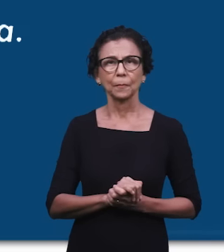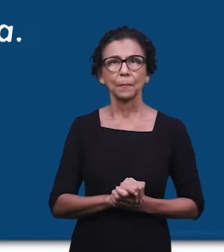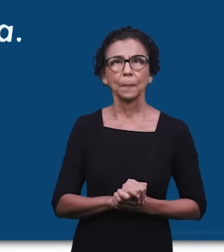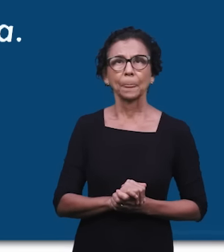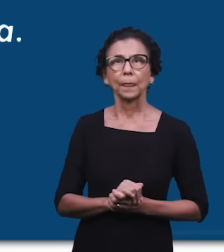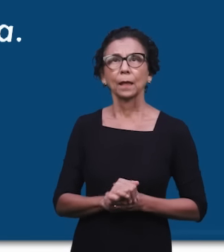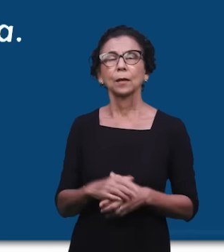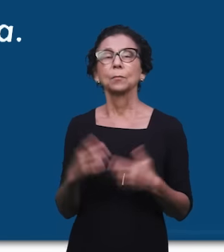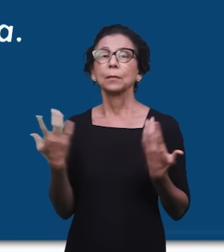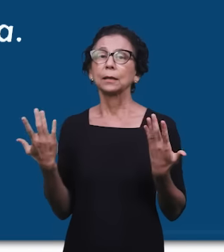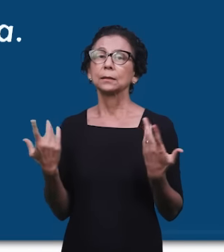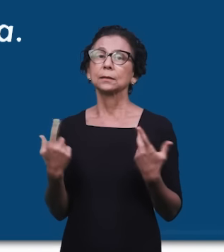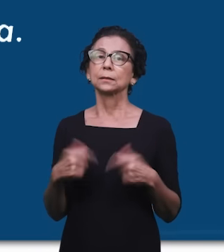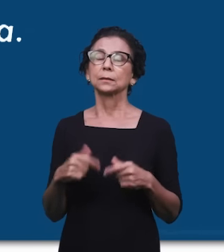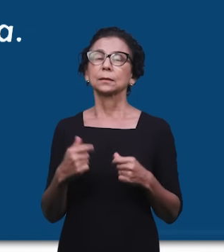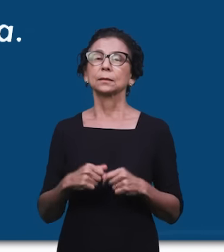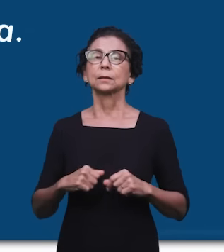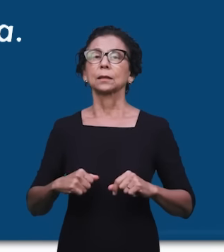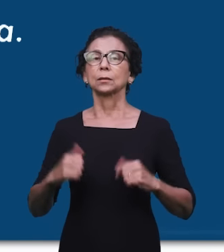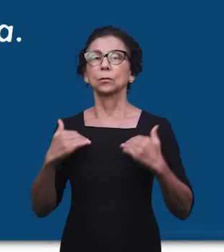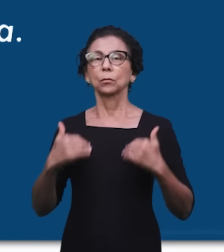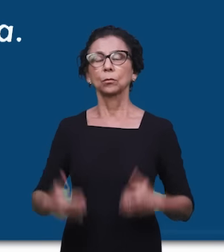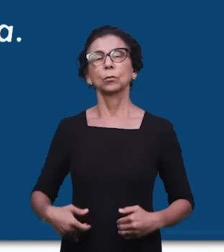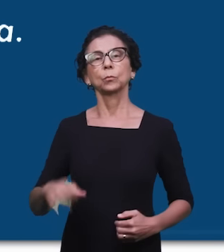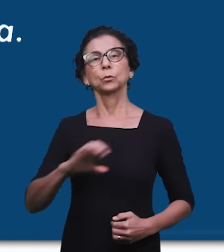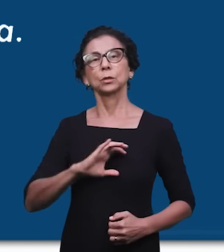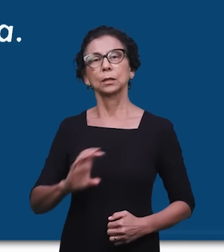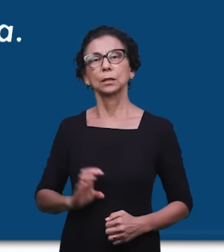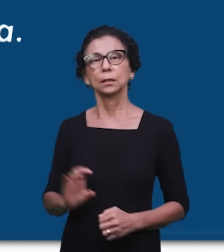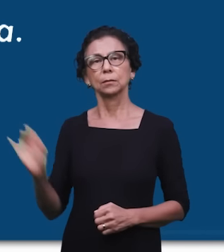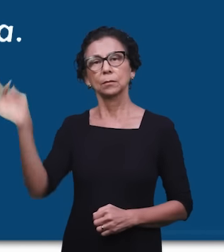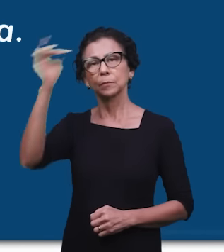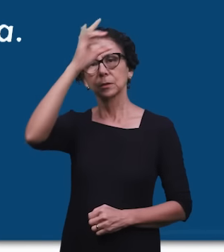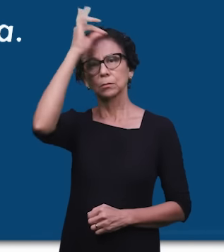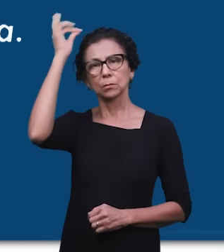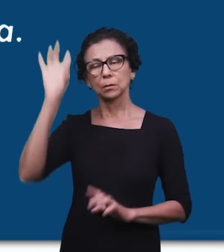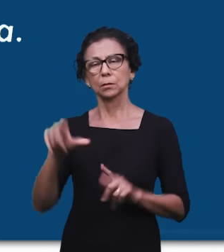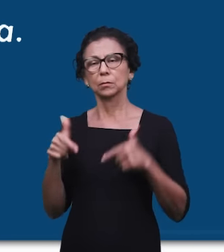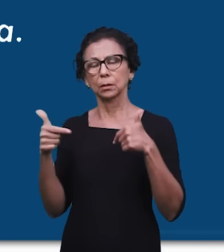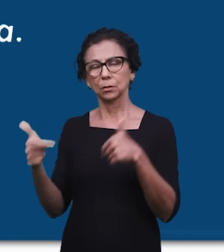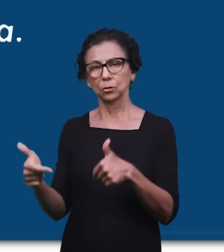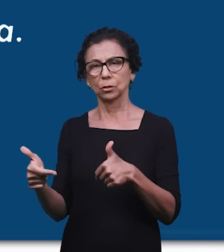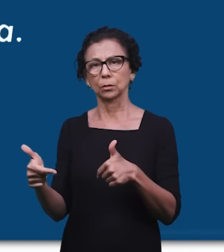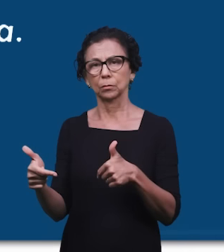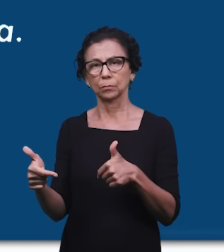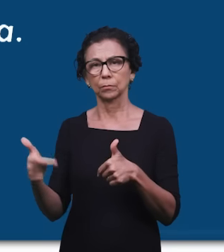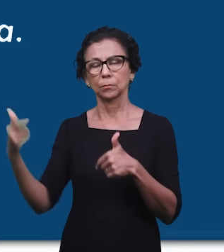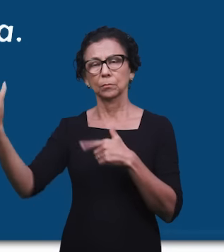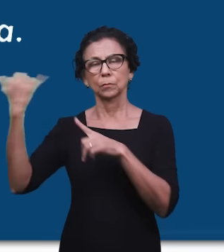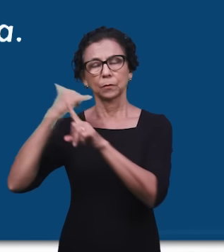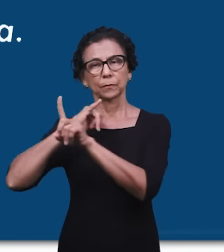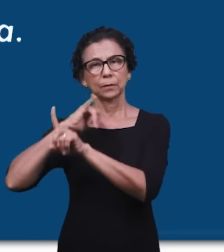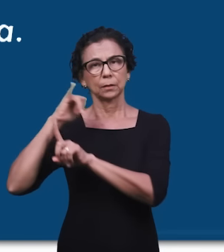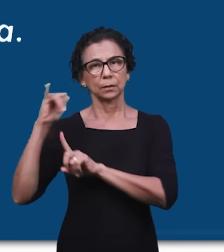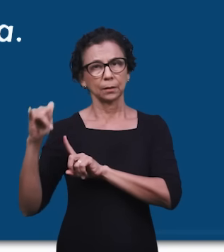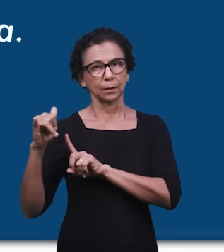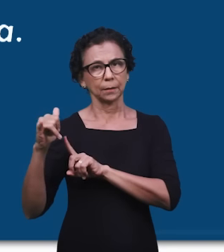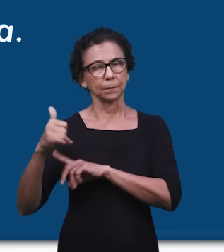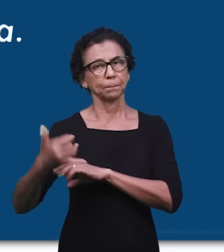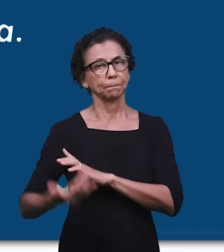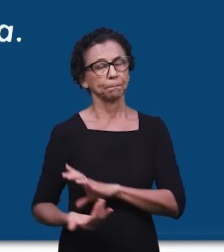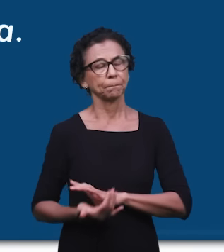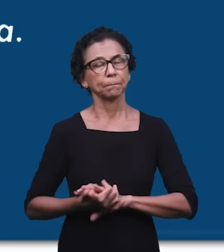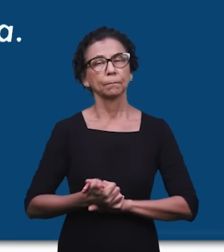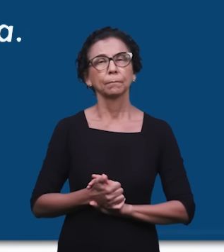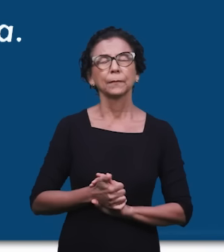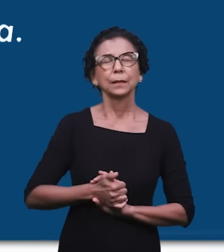profecia no corpo. Então, o culto ele foi estabelecido por Deus para que o homem pudesse se relacionar com ele. Lá